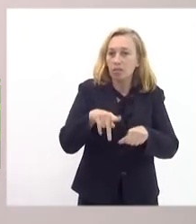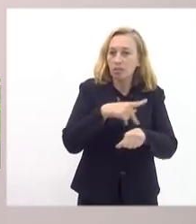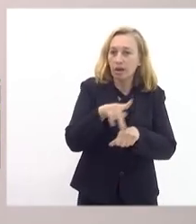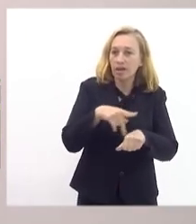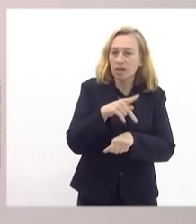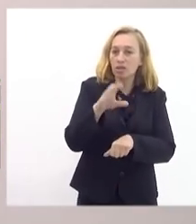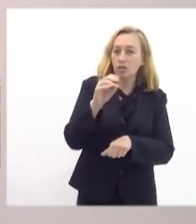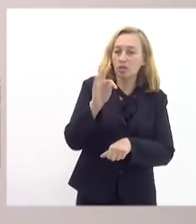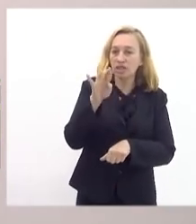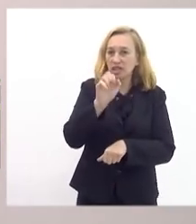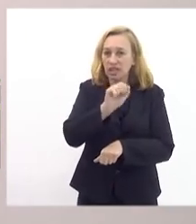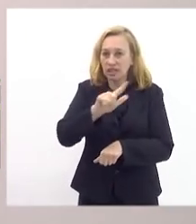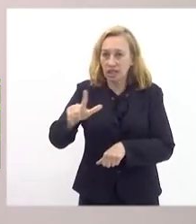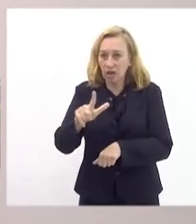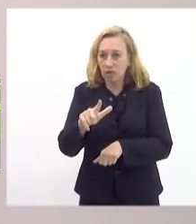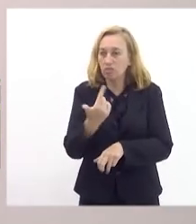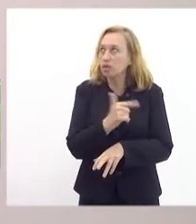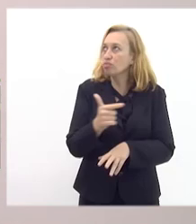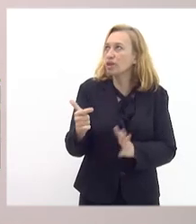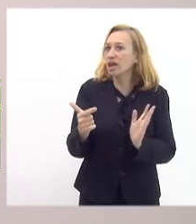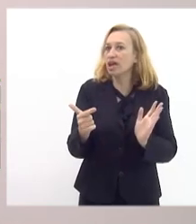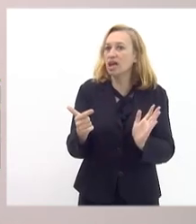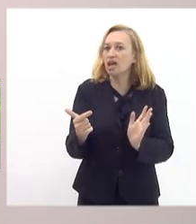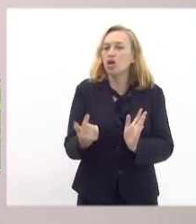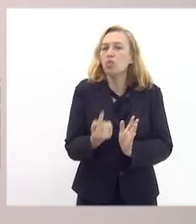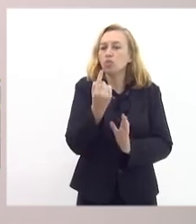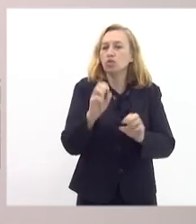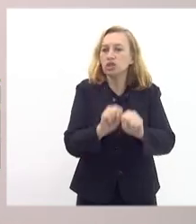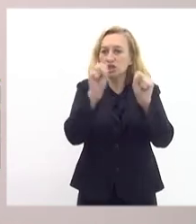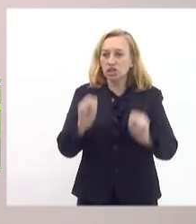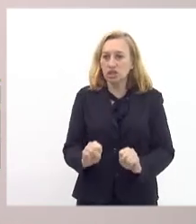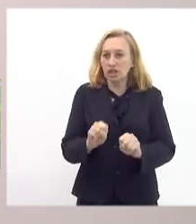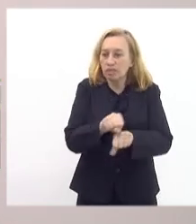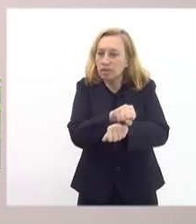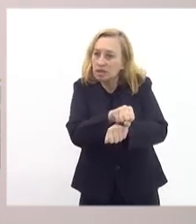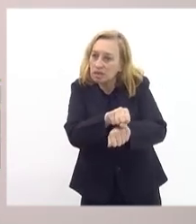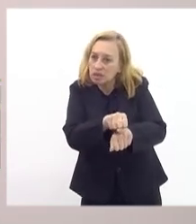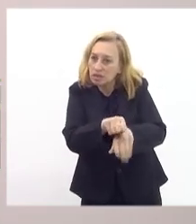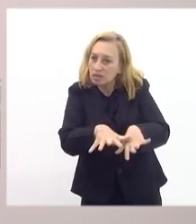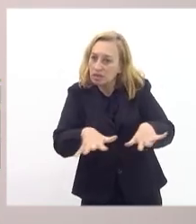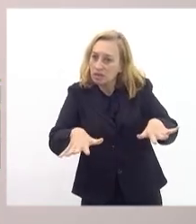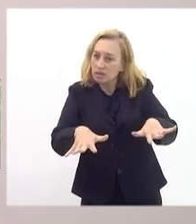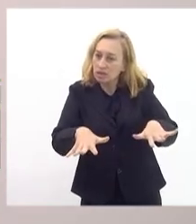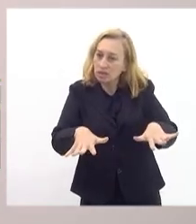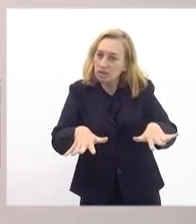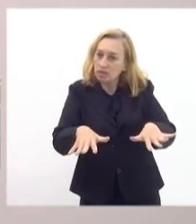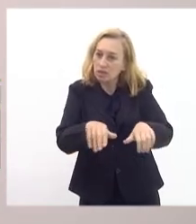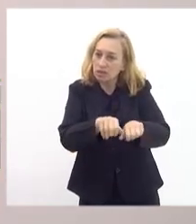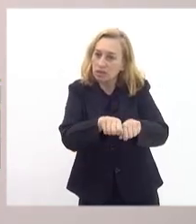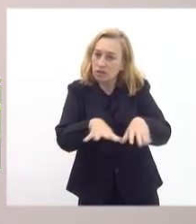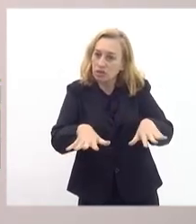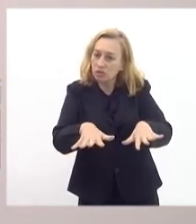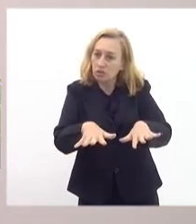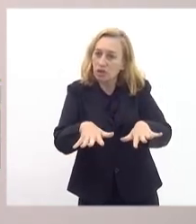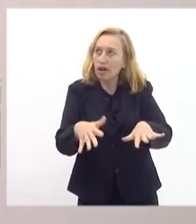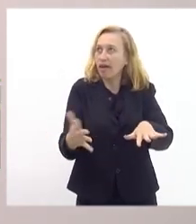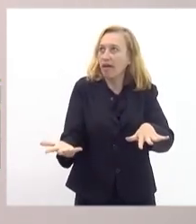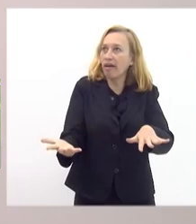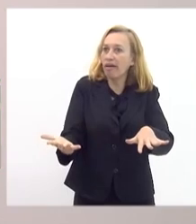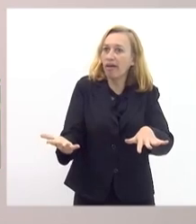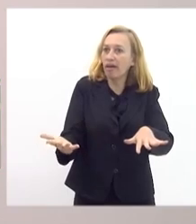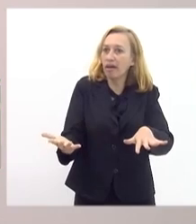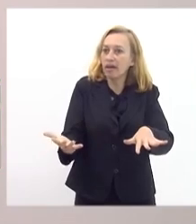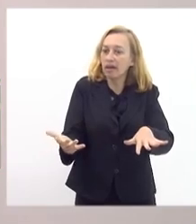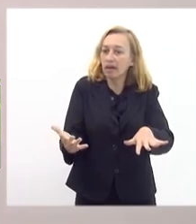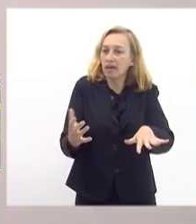que a Continental então a gente não tem um sistema de transmissão que consiga distribuir energia de forma